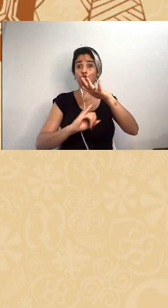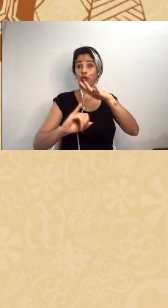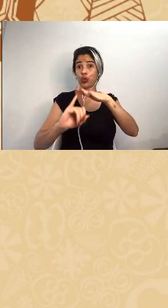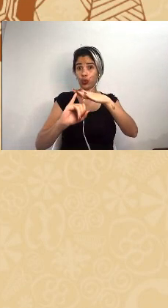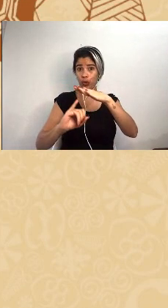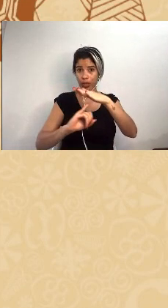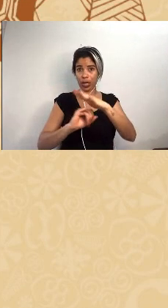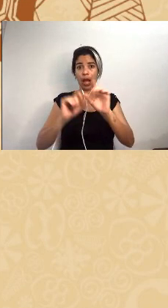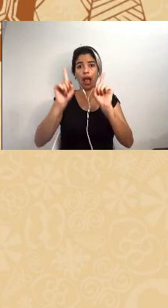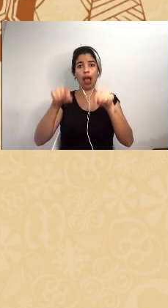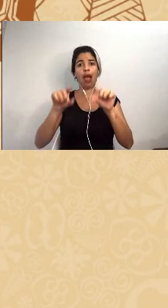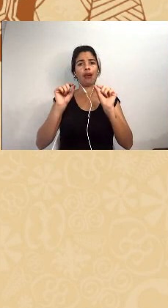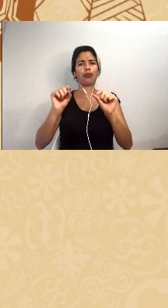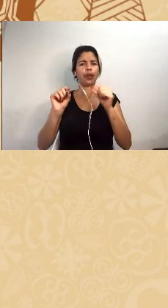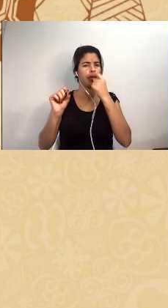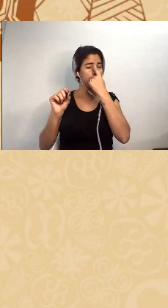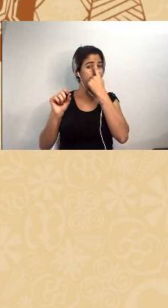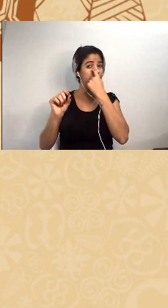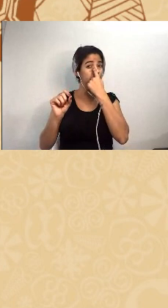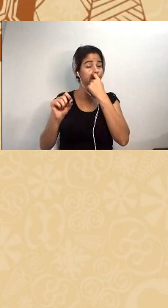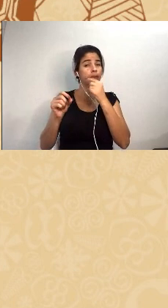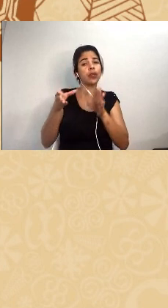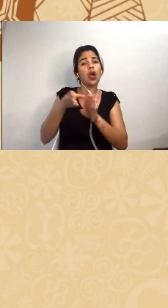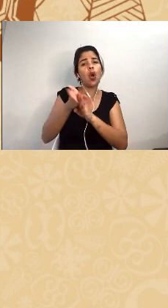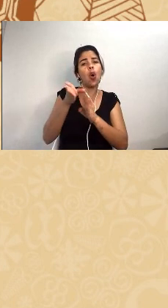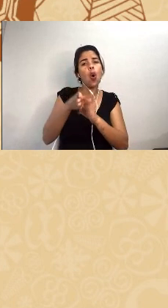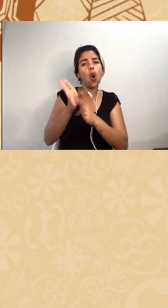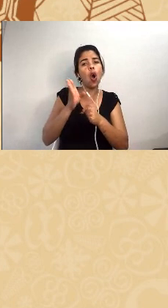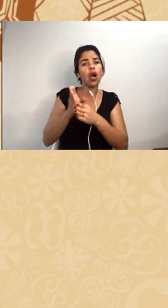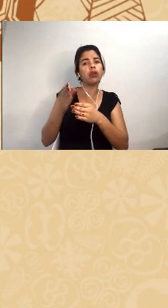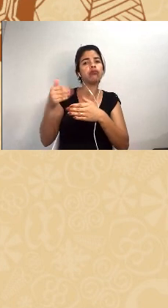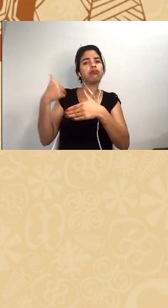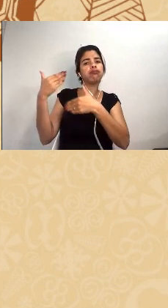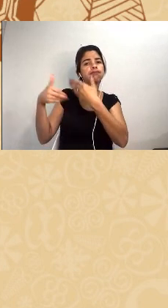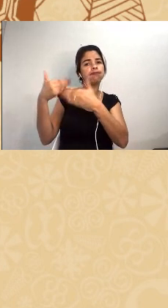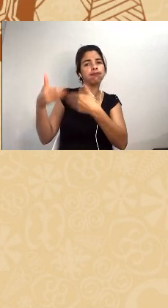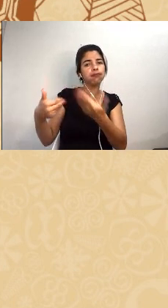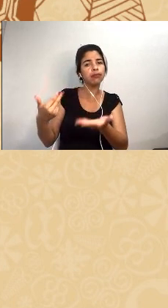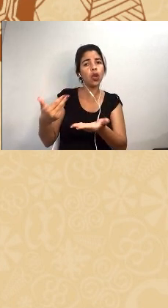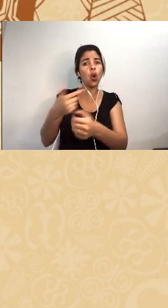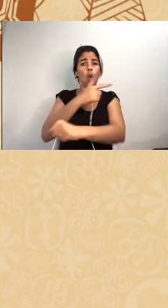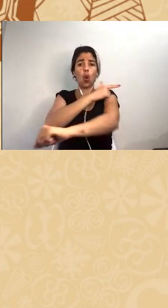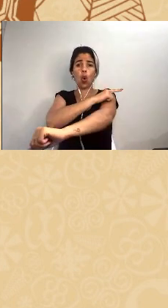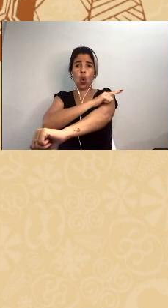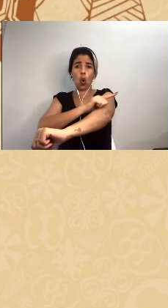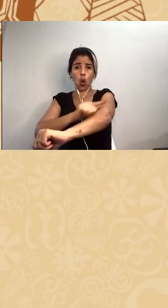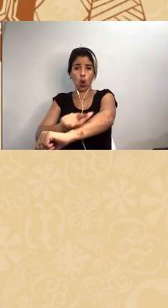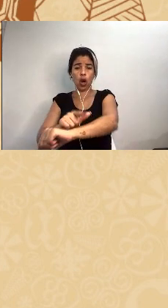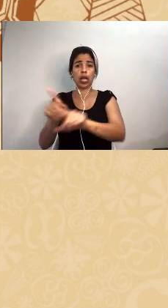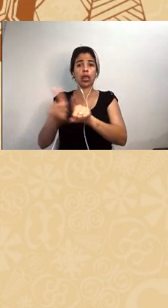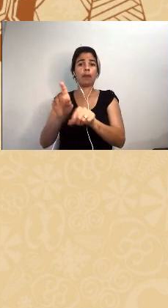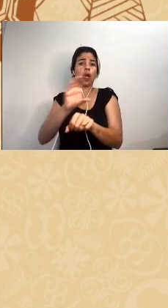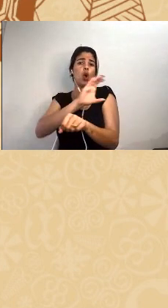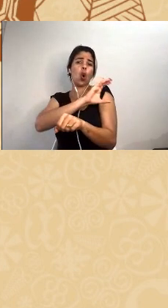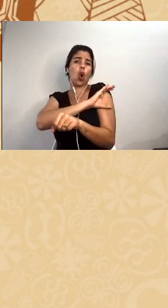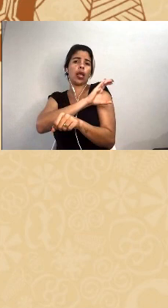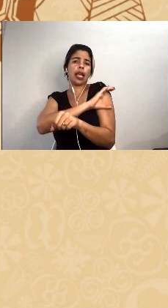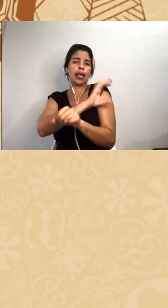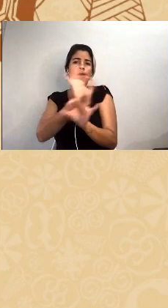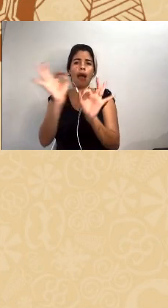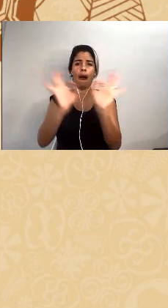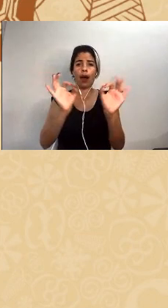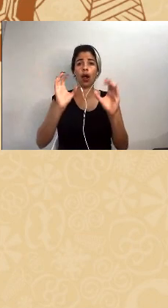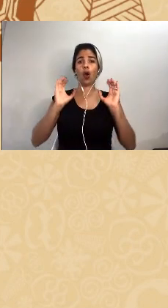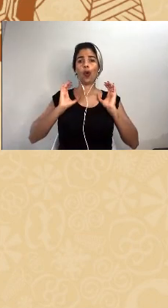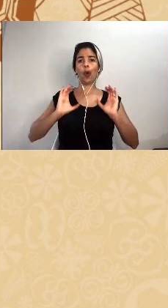elas são modos de orientação, rotinização, coordenação de comportamento, que